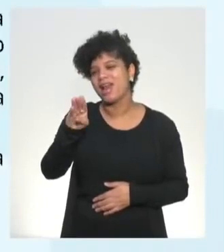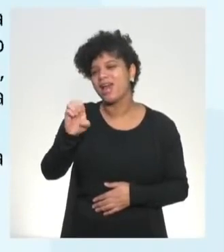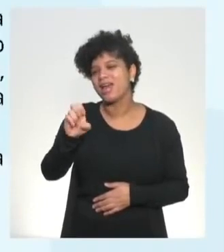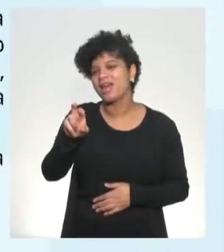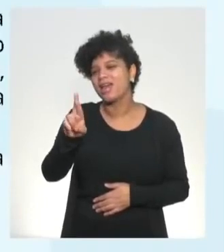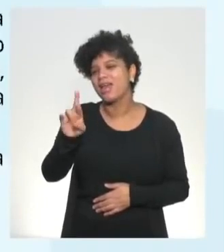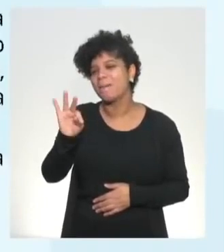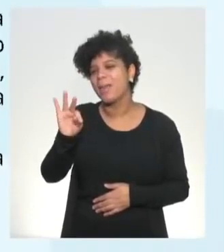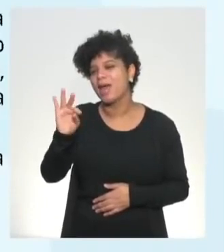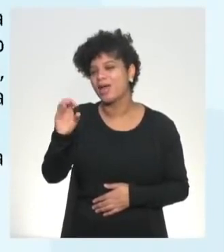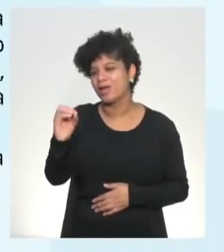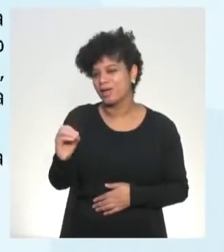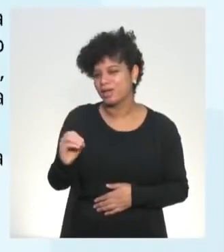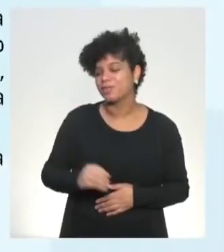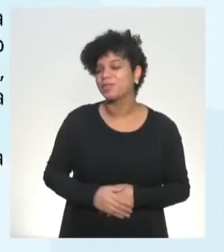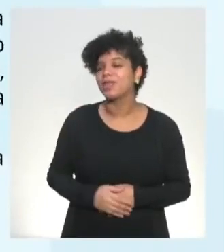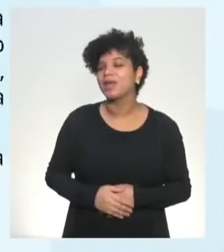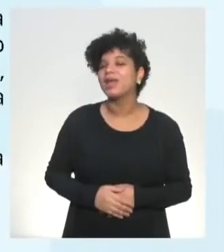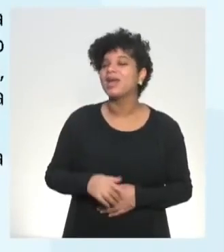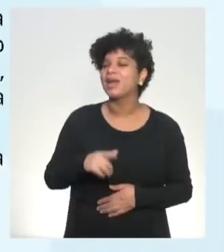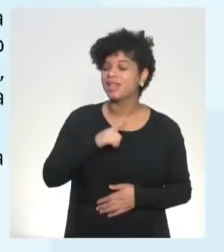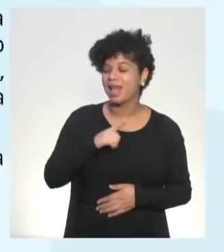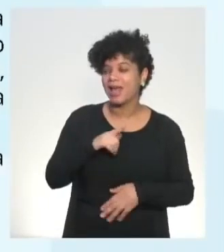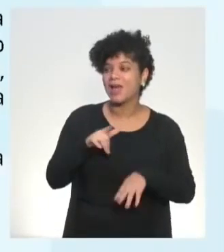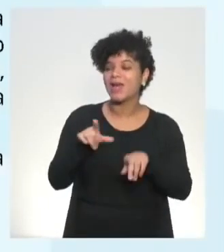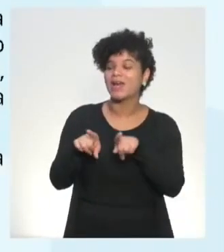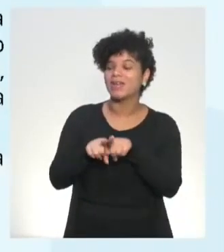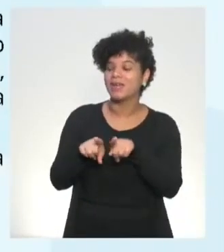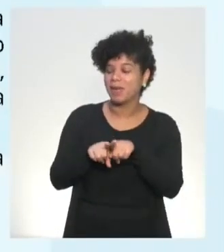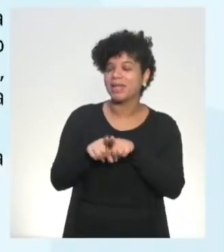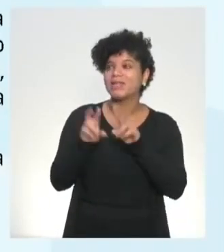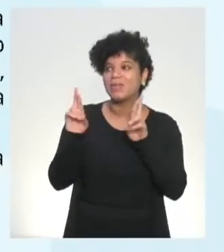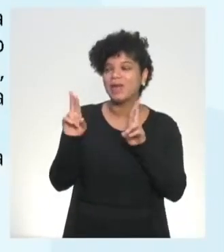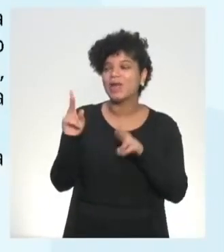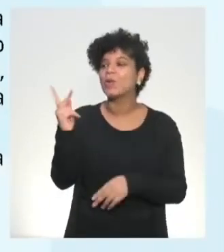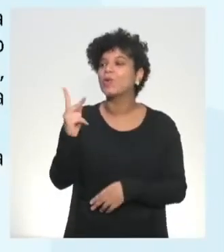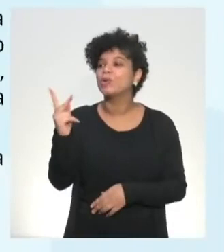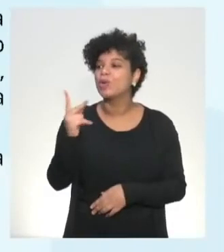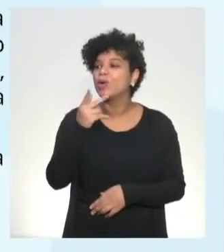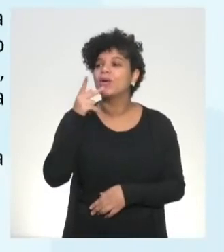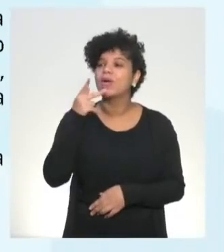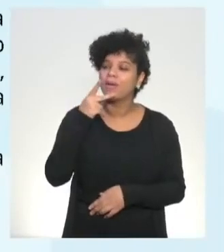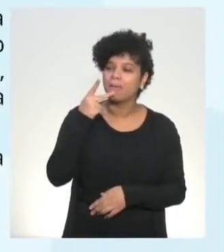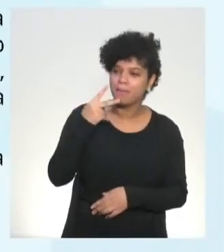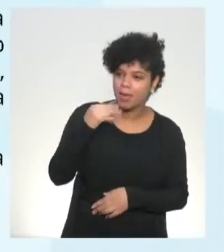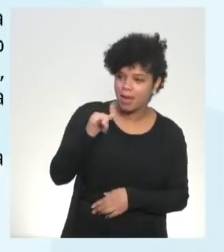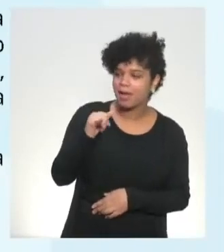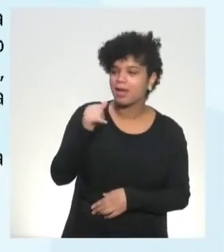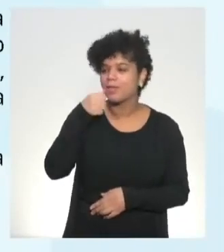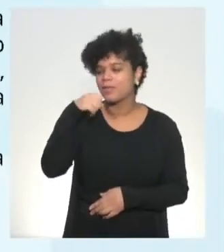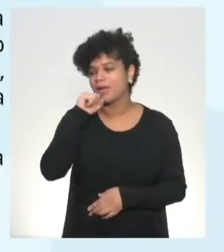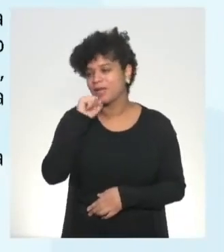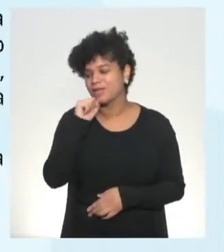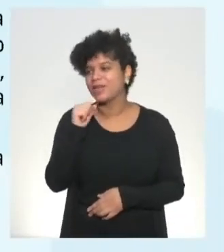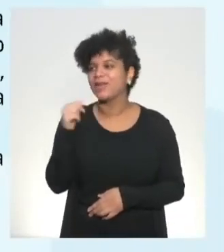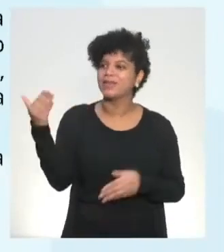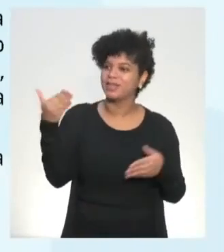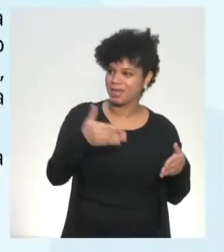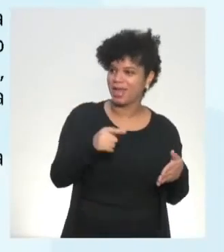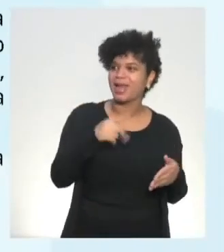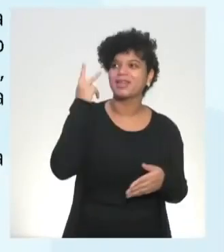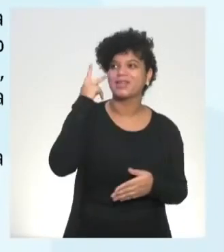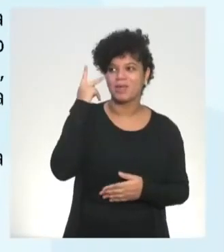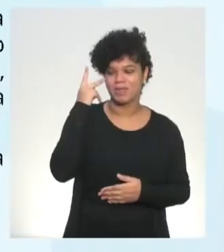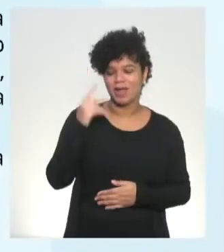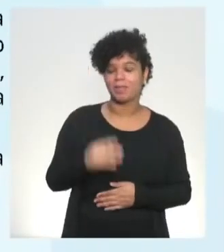deles também e que venham me visitar assim que puderem. Março de 2021 será o